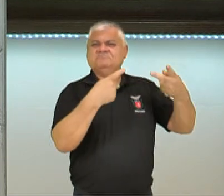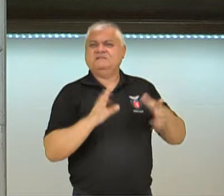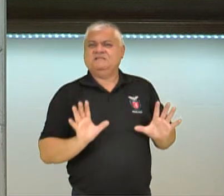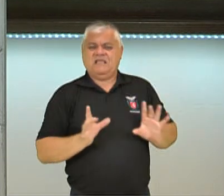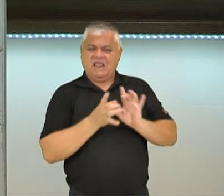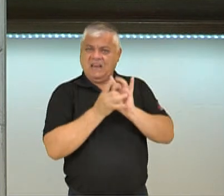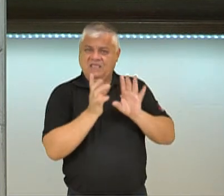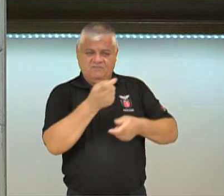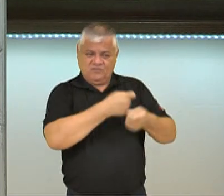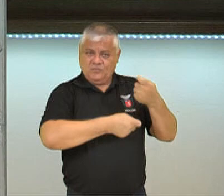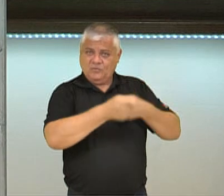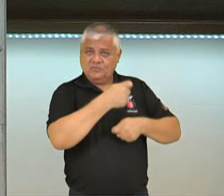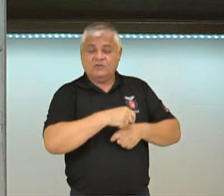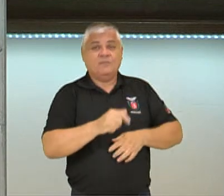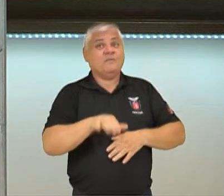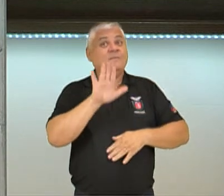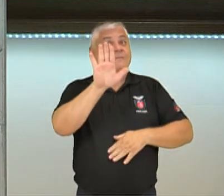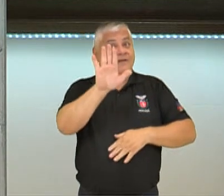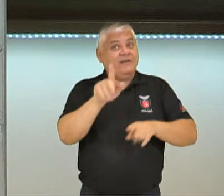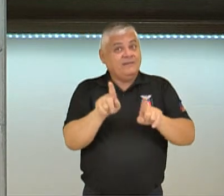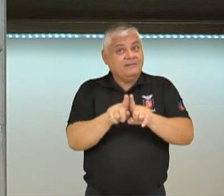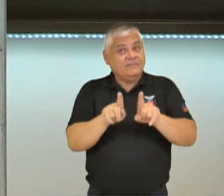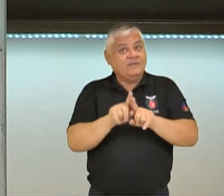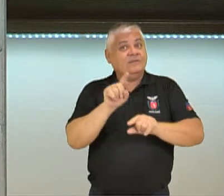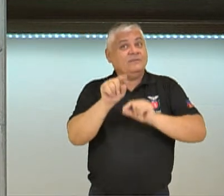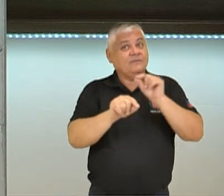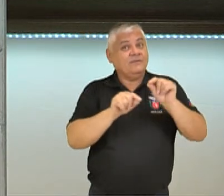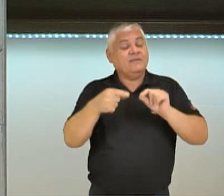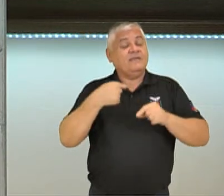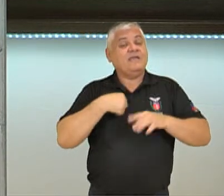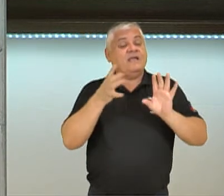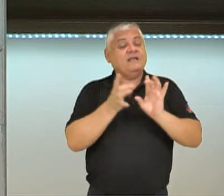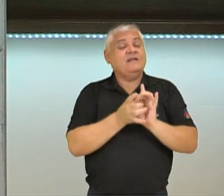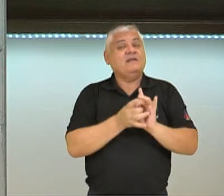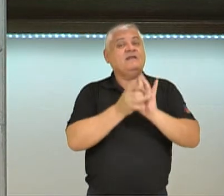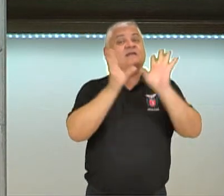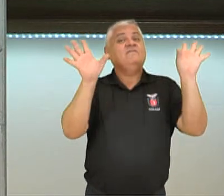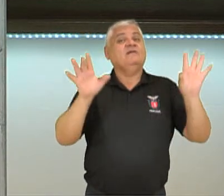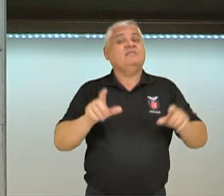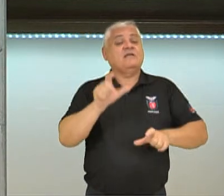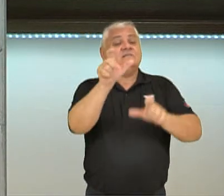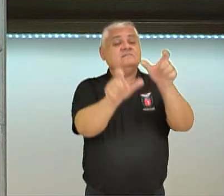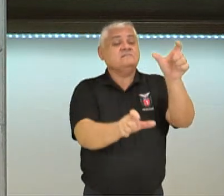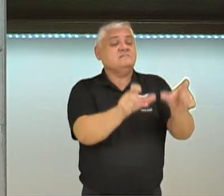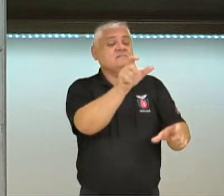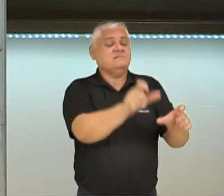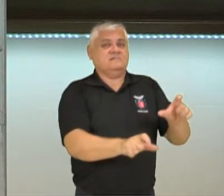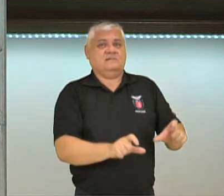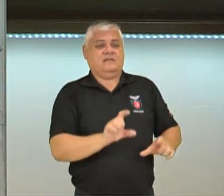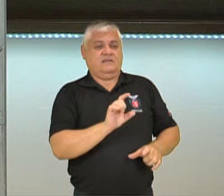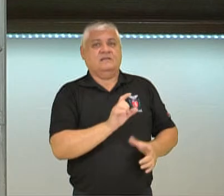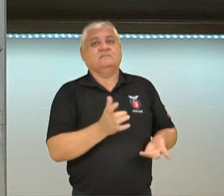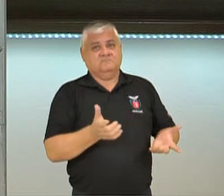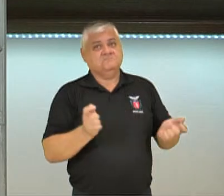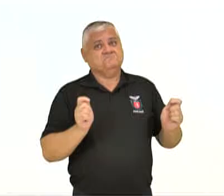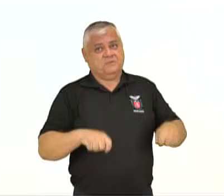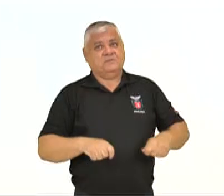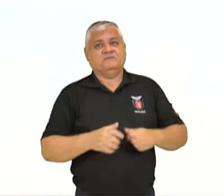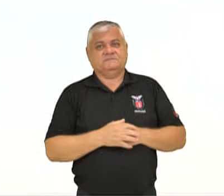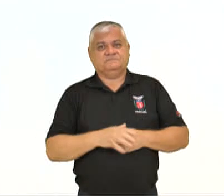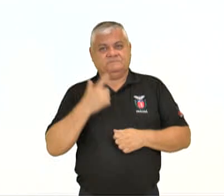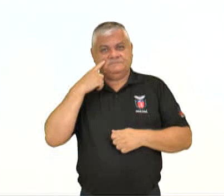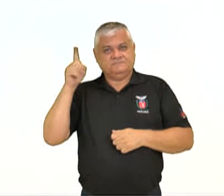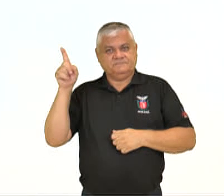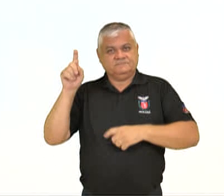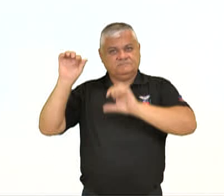liberdade econômica, mas também a ideia de uma liberdade dos indivíduos. Aqui nós temos então uma estátua